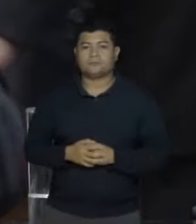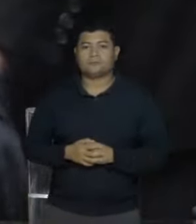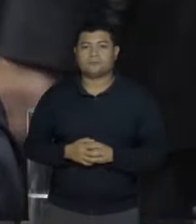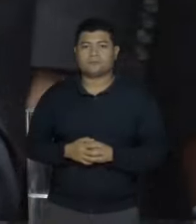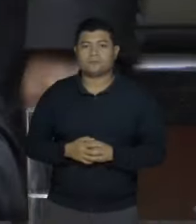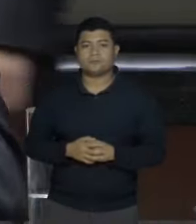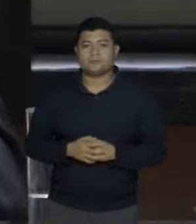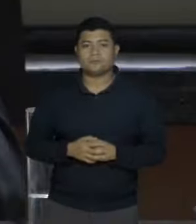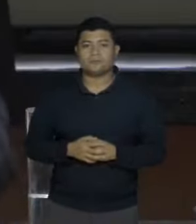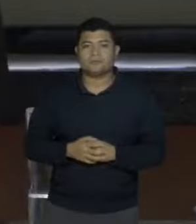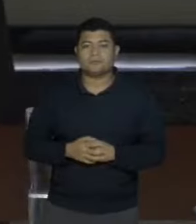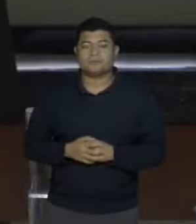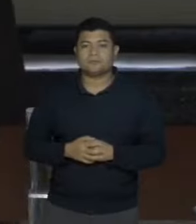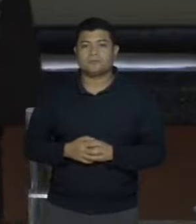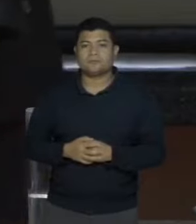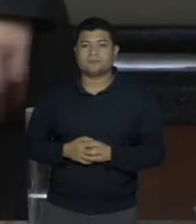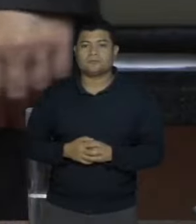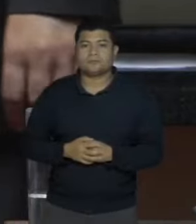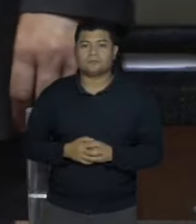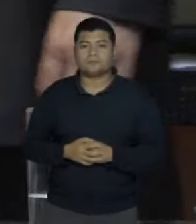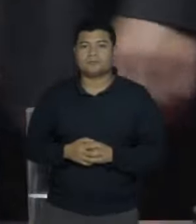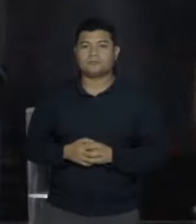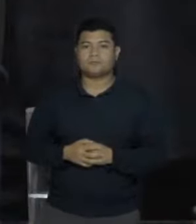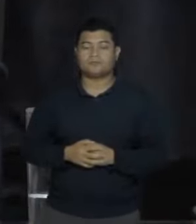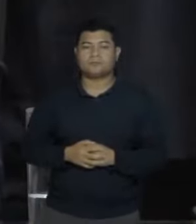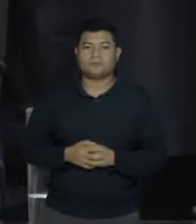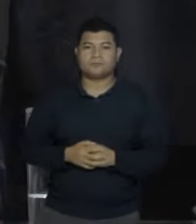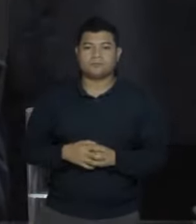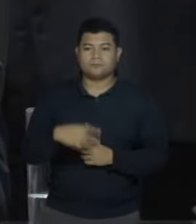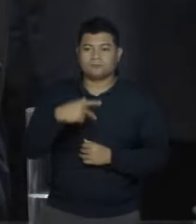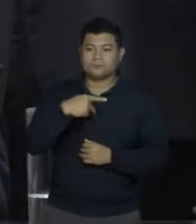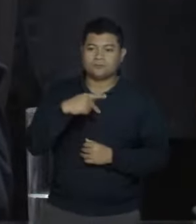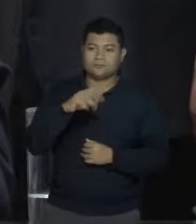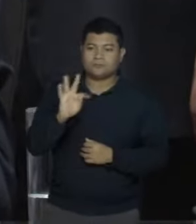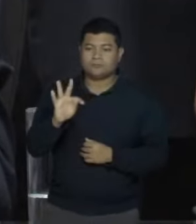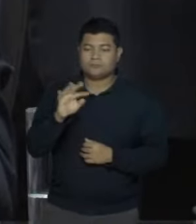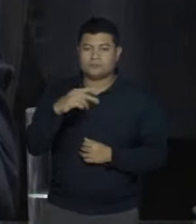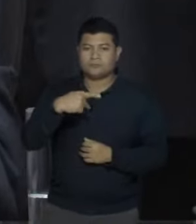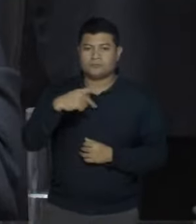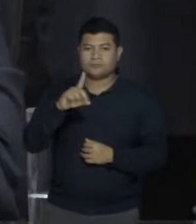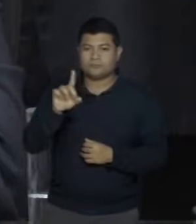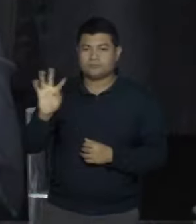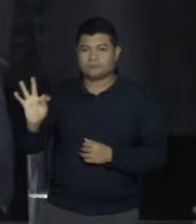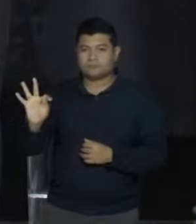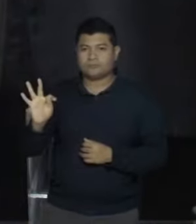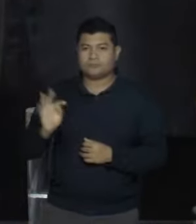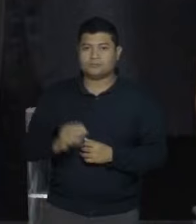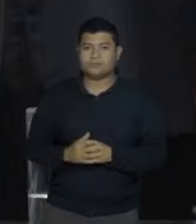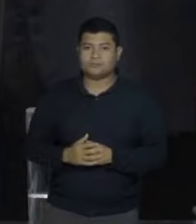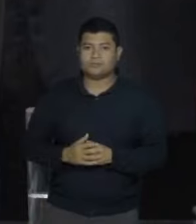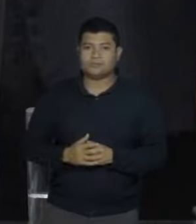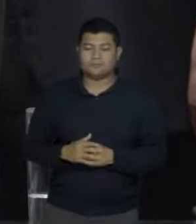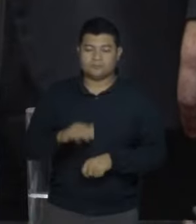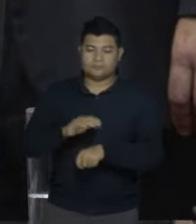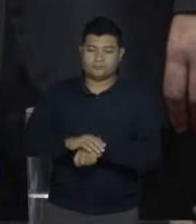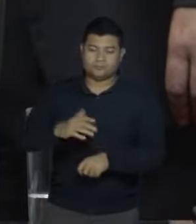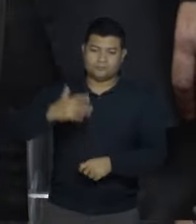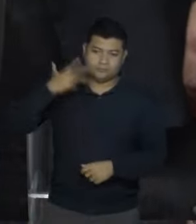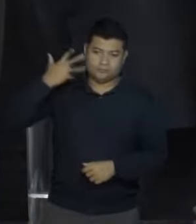democracia inclusão social e igualdade PT e PT com a palavra deputada Luciana